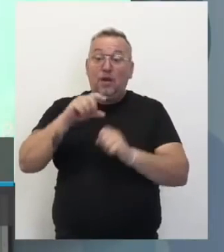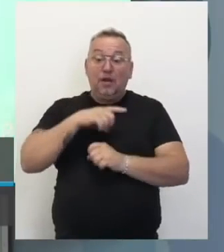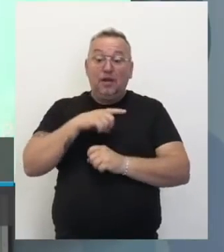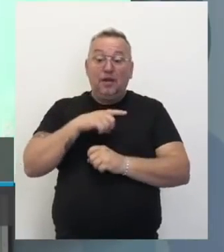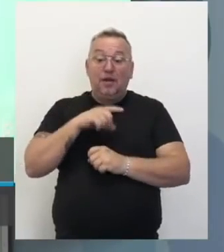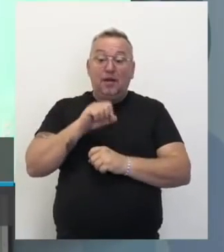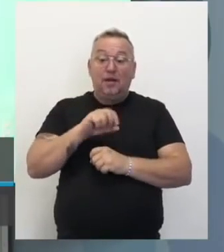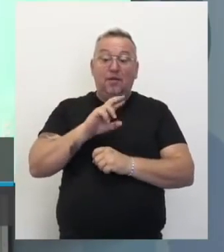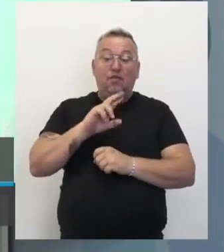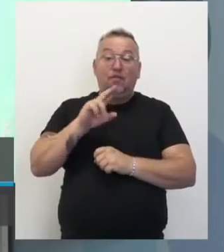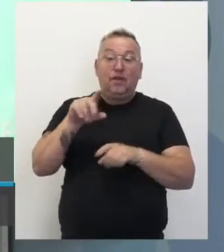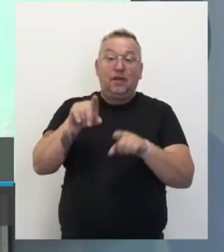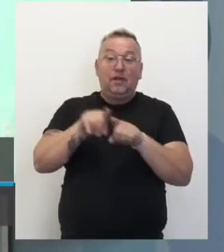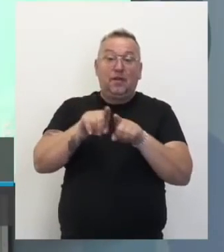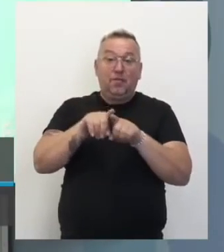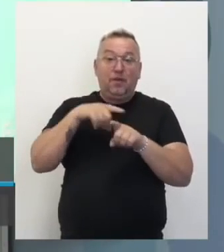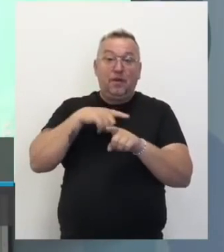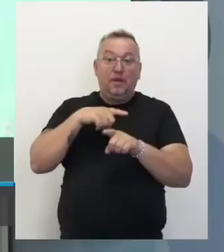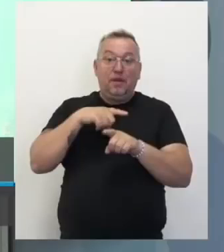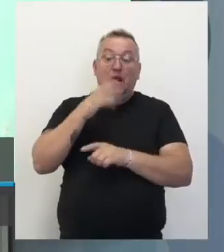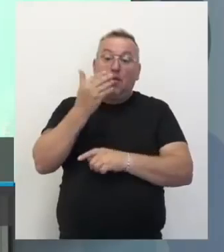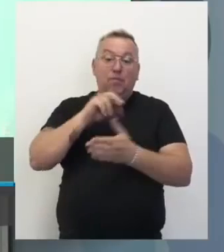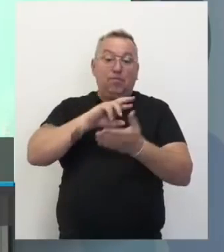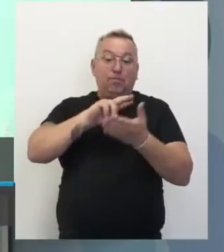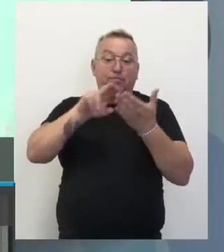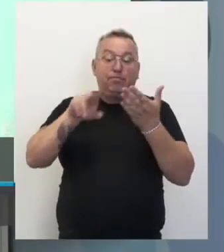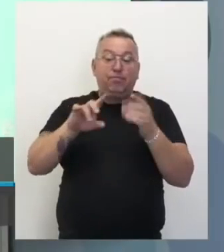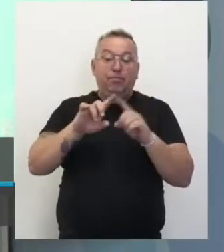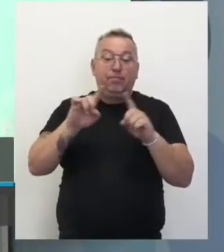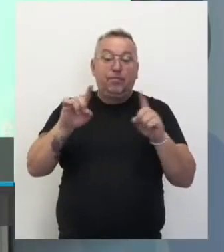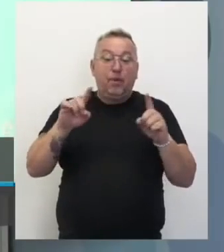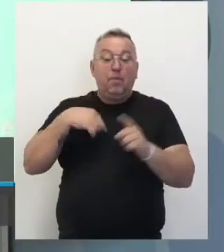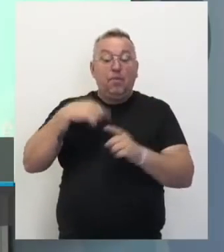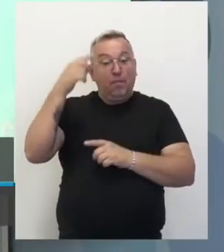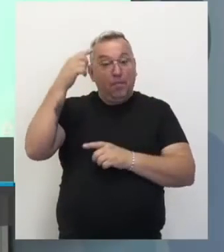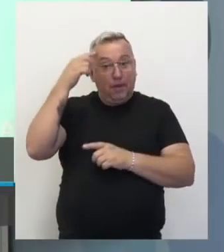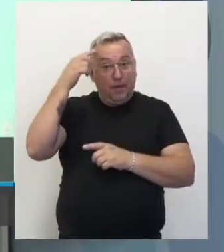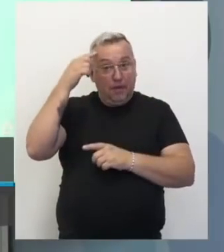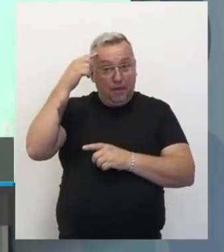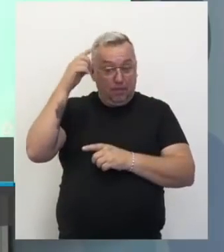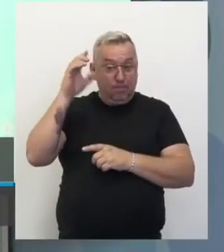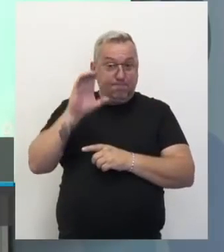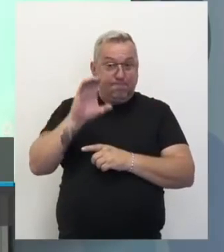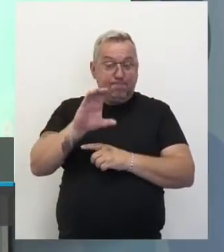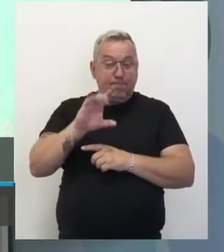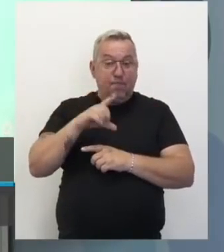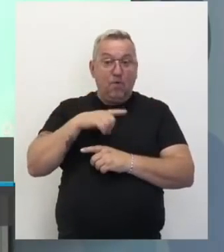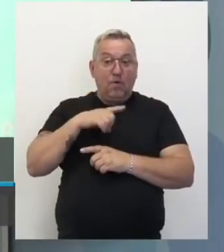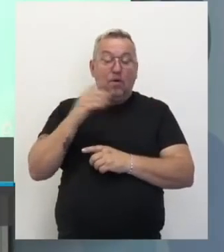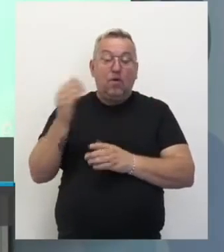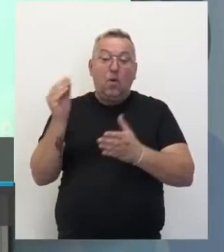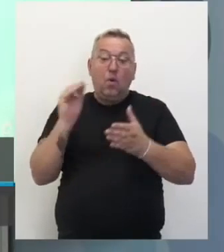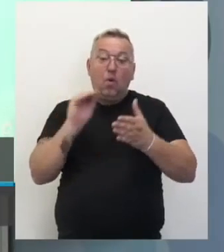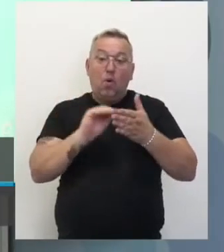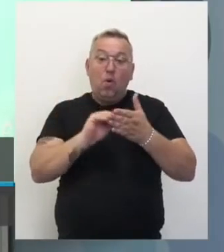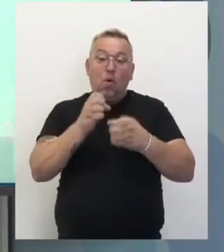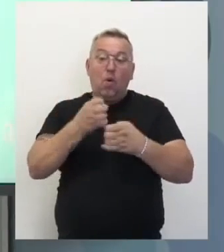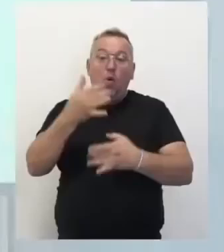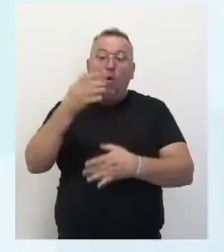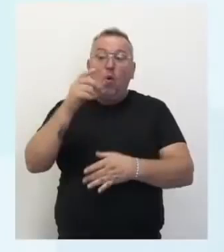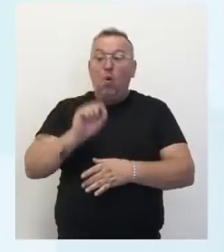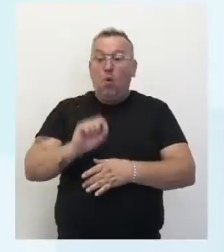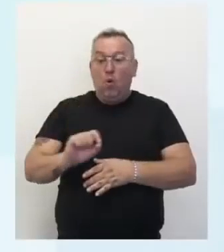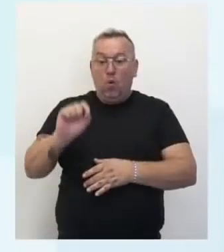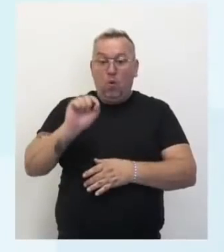essa diferença tão grande aí na alimentação? Então, pensando nisso, eu quero que você coloque aí no chat o seguinte, ó.